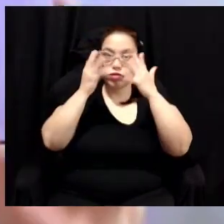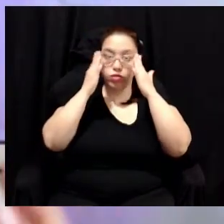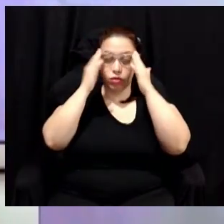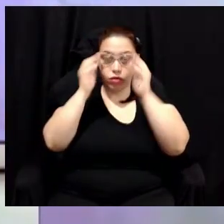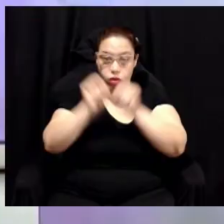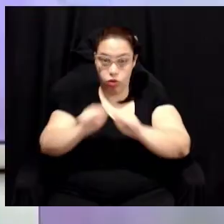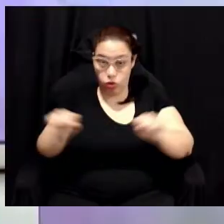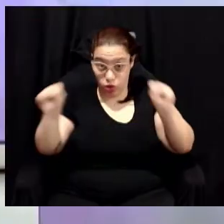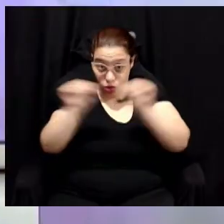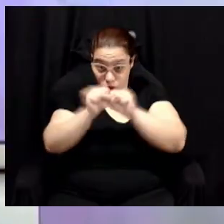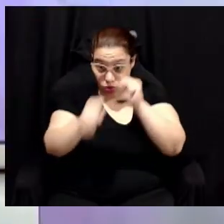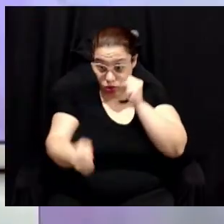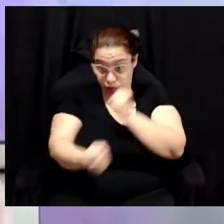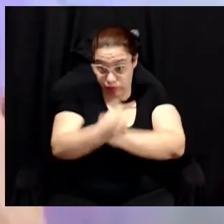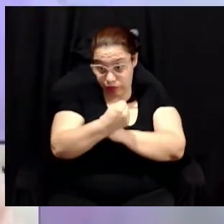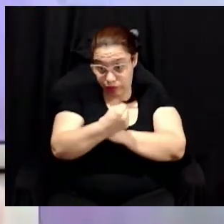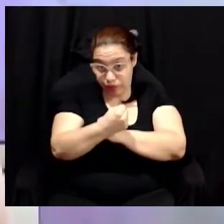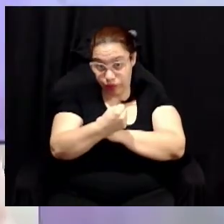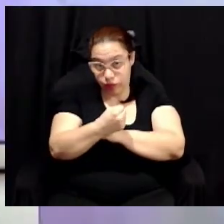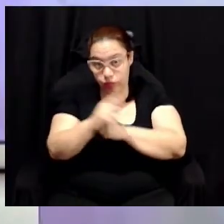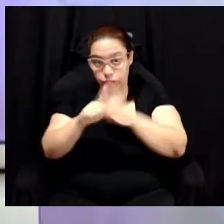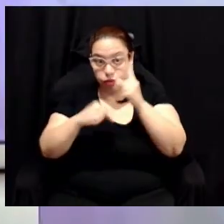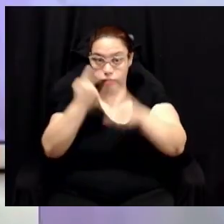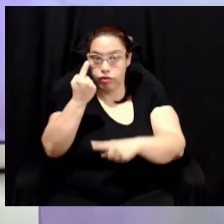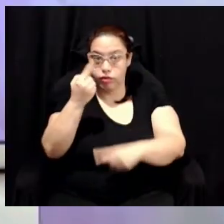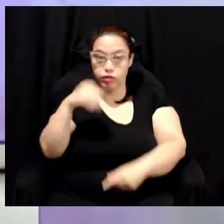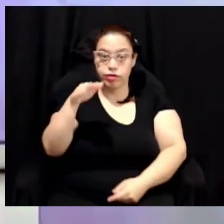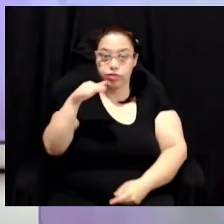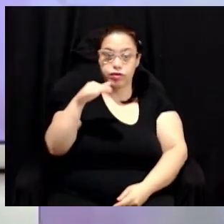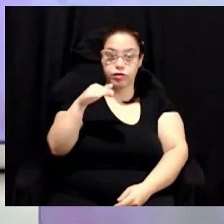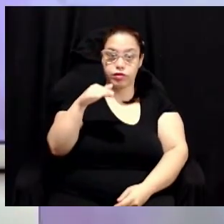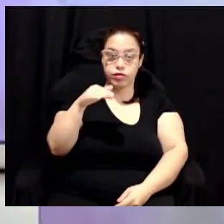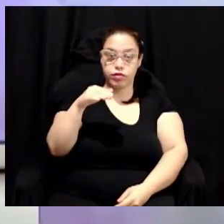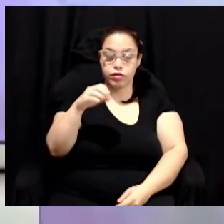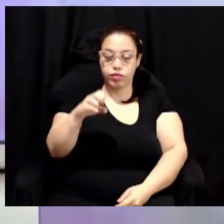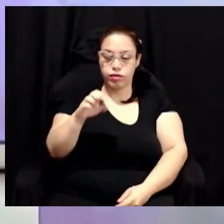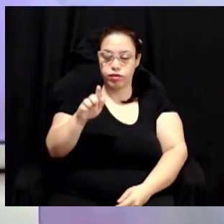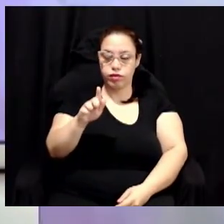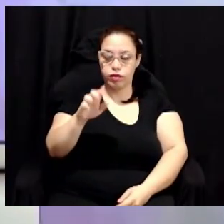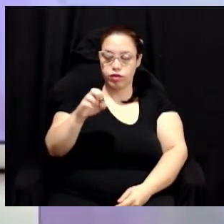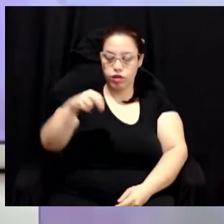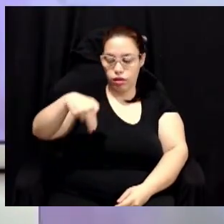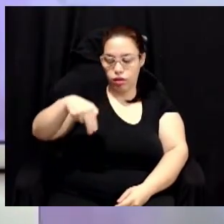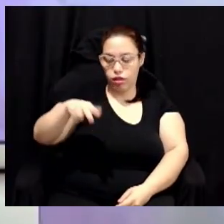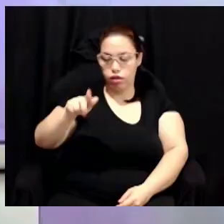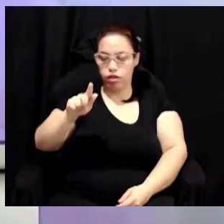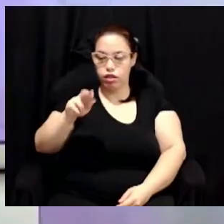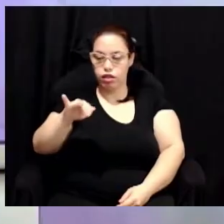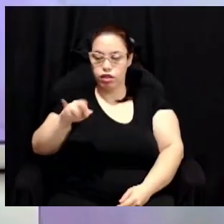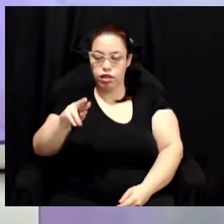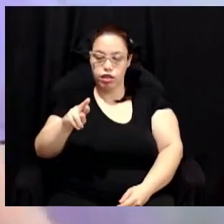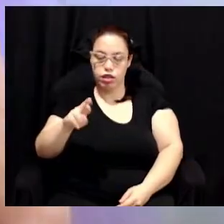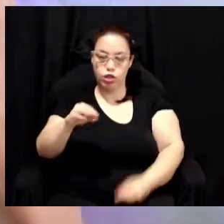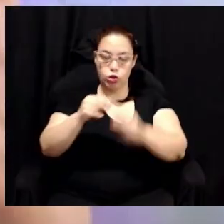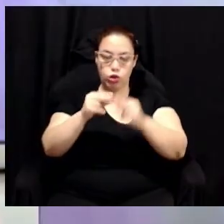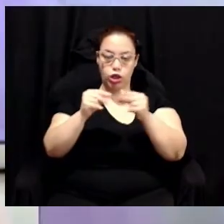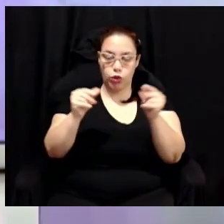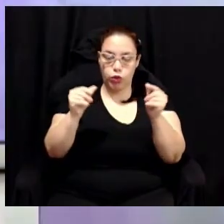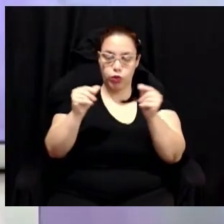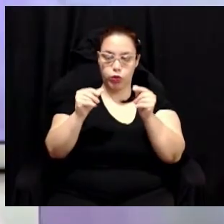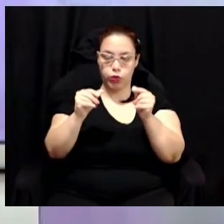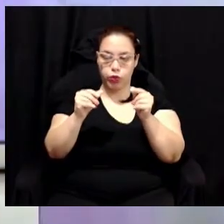seu sistema de defesa. E para você potencializar ainda mais, pode colocar gengibre também, gengibre em pó, que ele também tem esse efeito